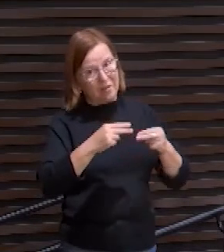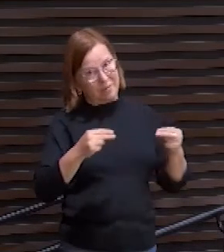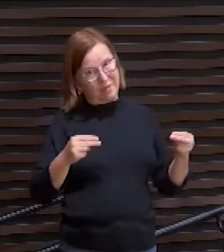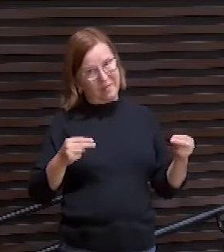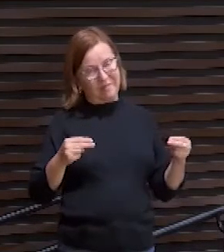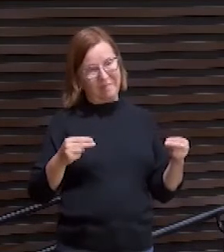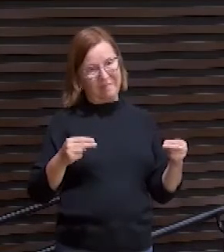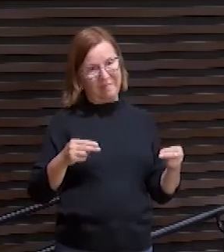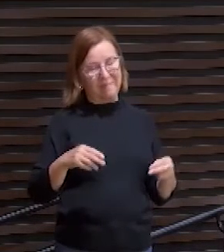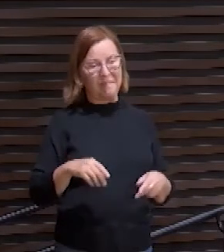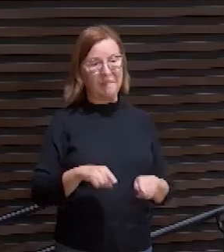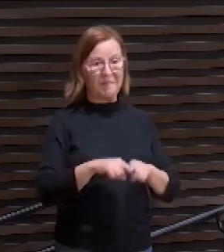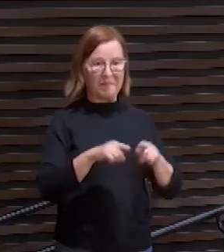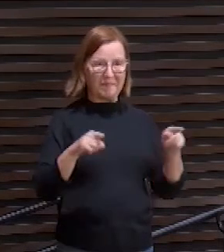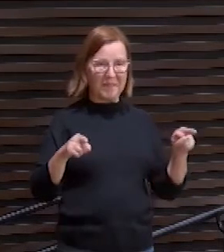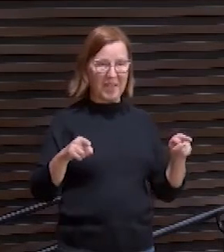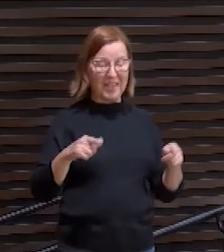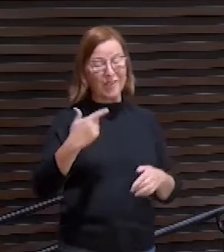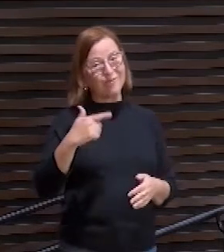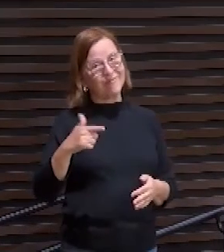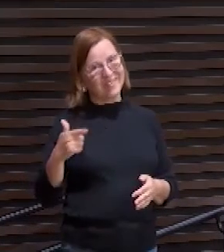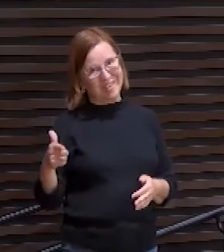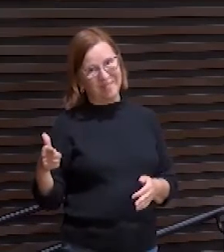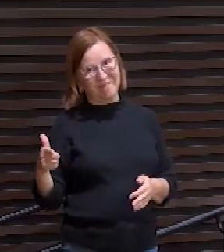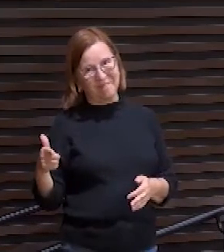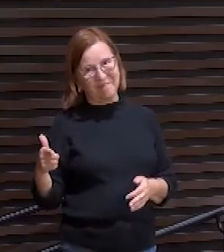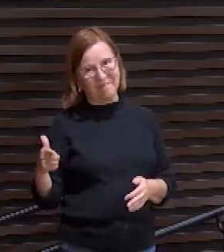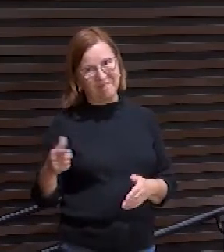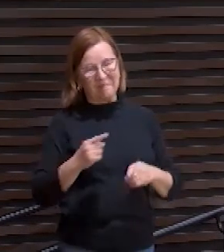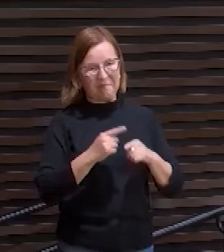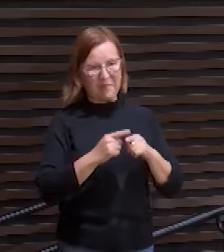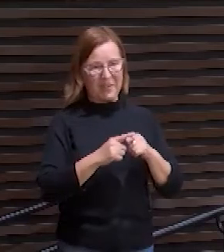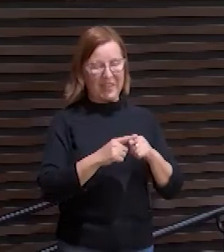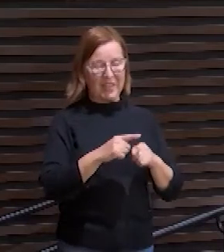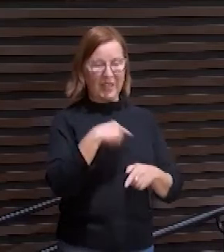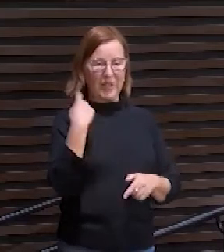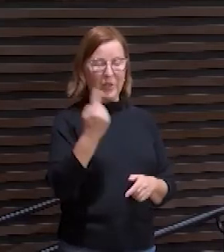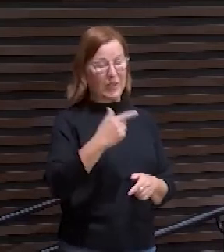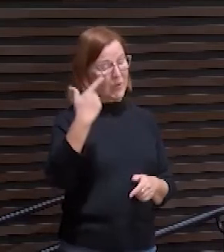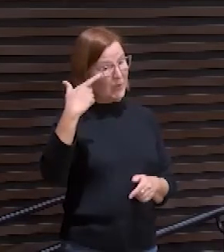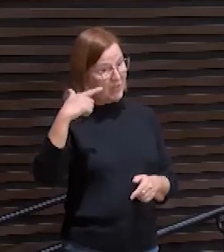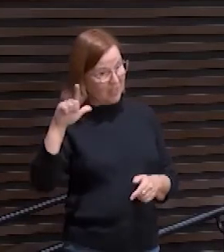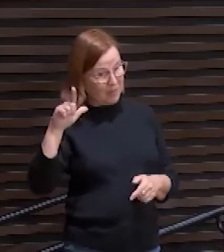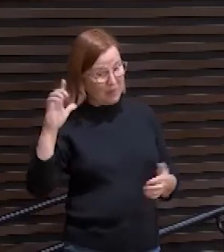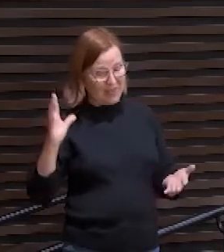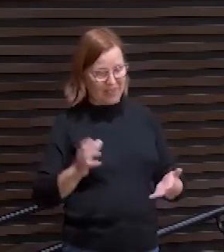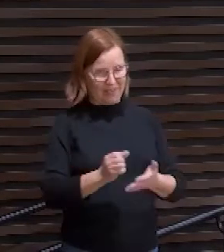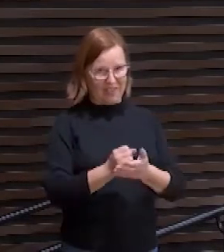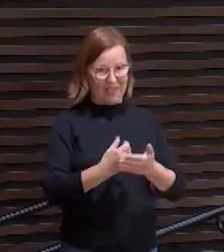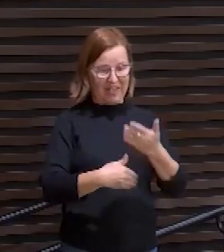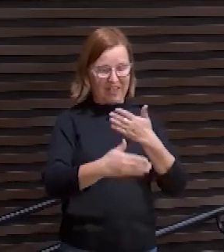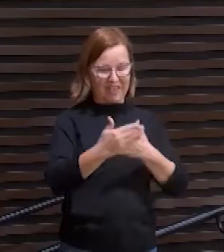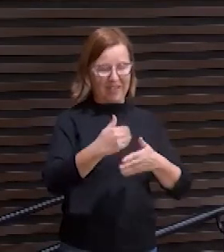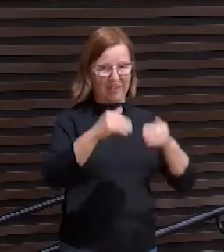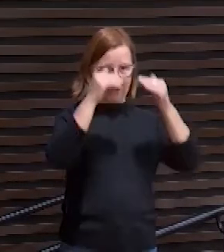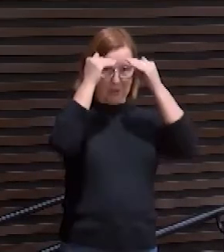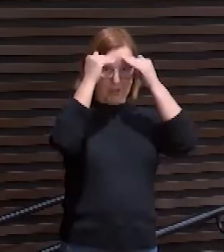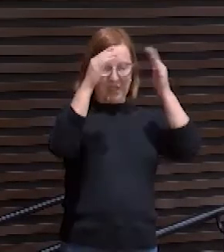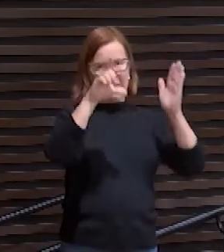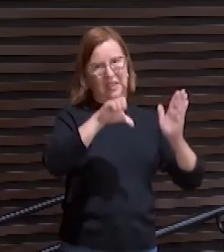Só que essa mais alguma coisa não existe, porque nós não conseguimos obter a salvação por meio da obediência à